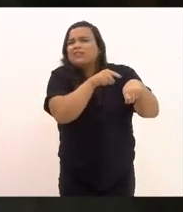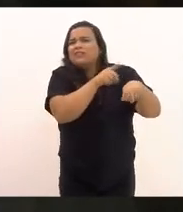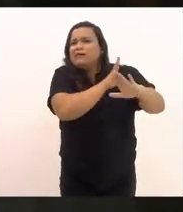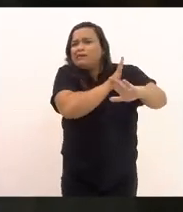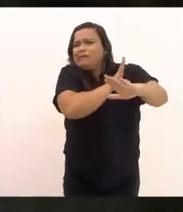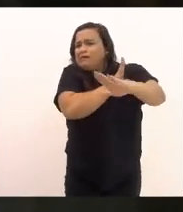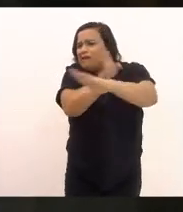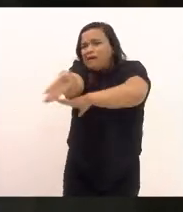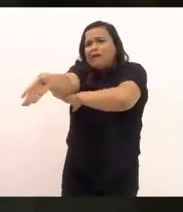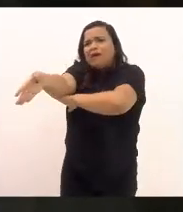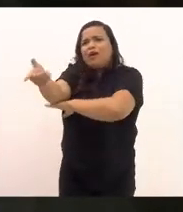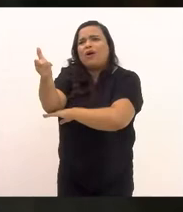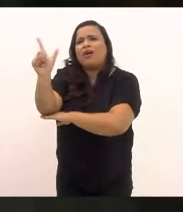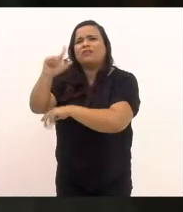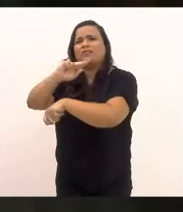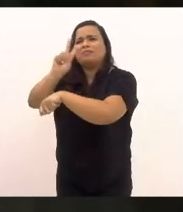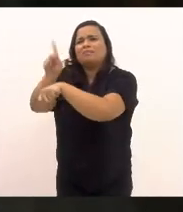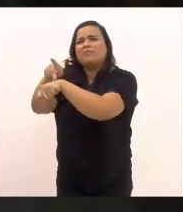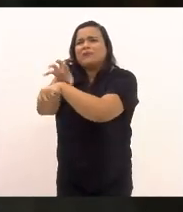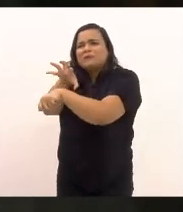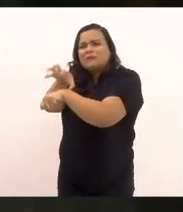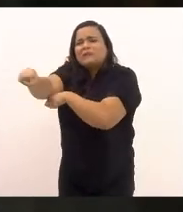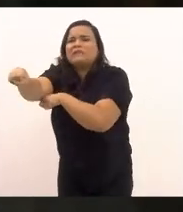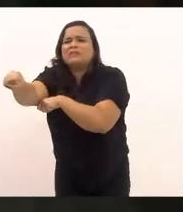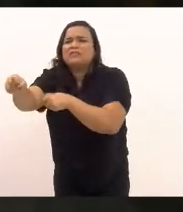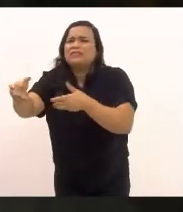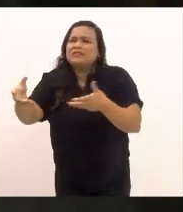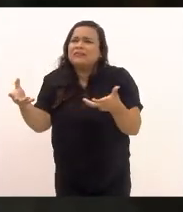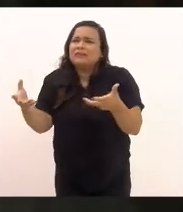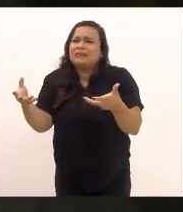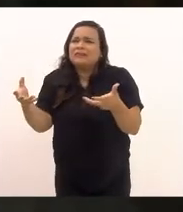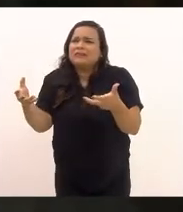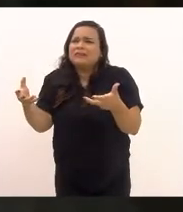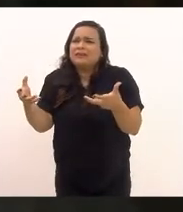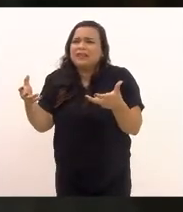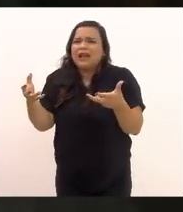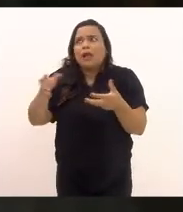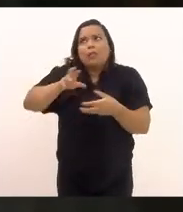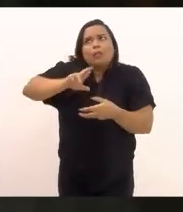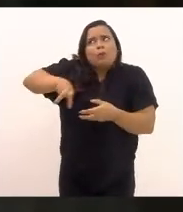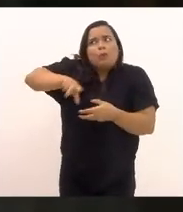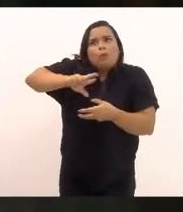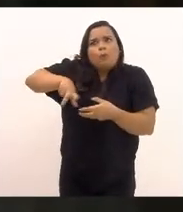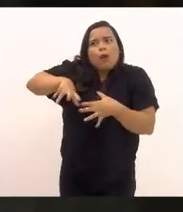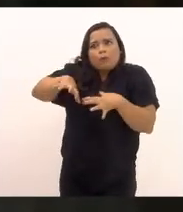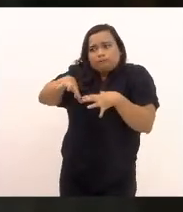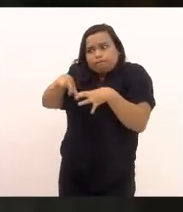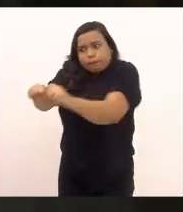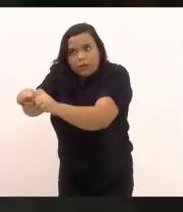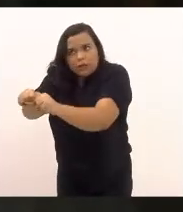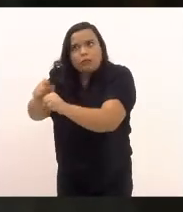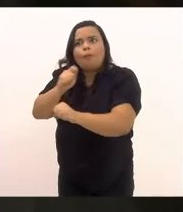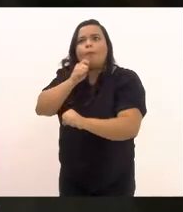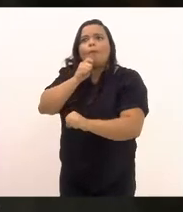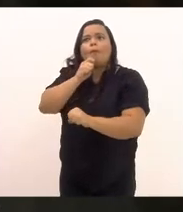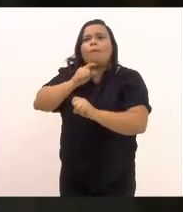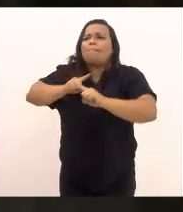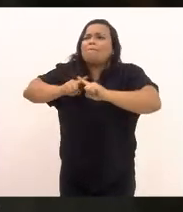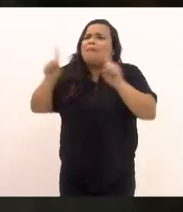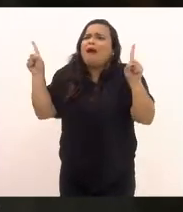invade o outro. Mesmo que não seja com forças de ocupação, bombardeia o outro.